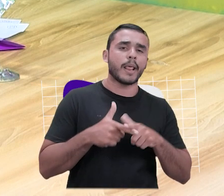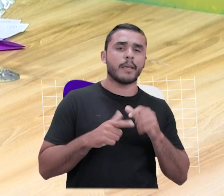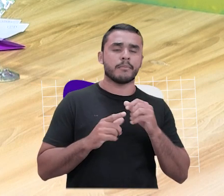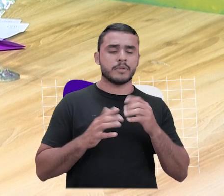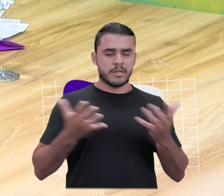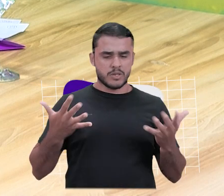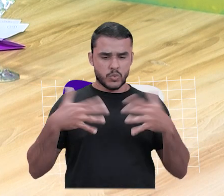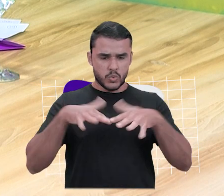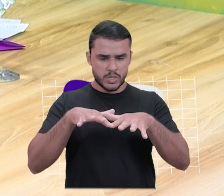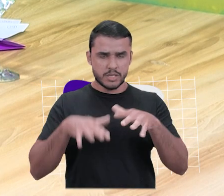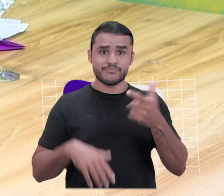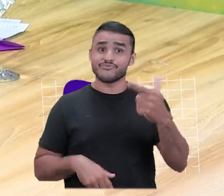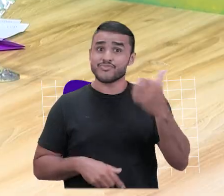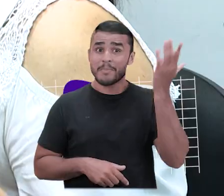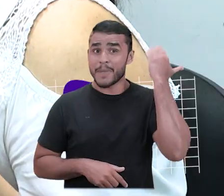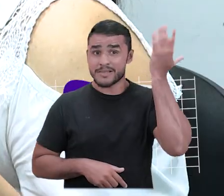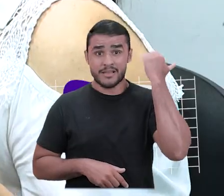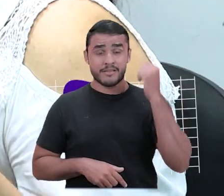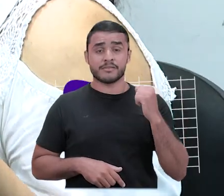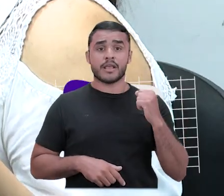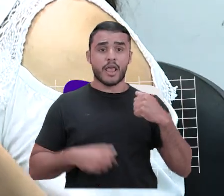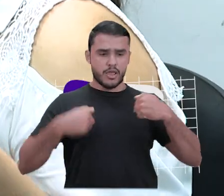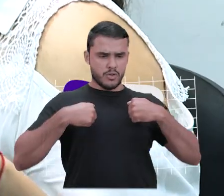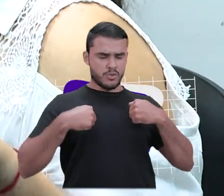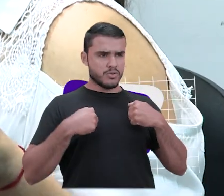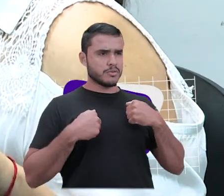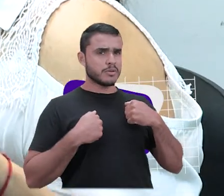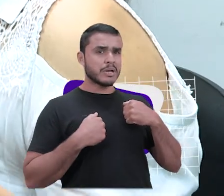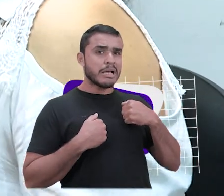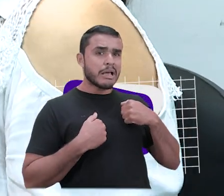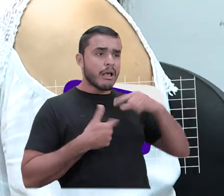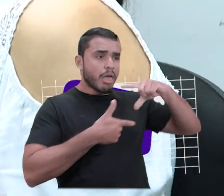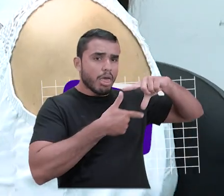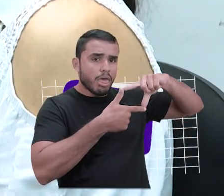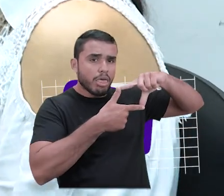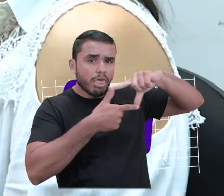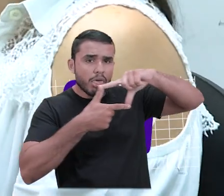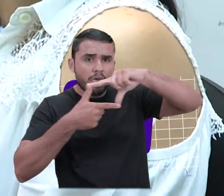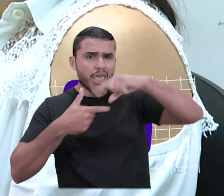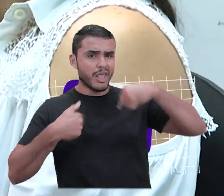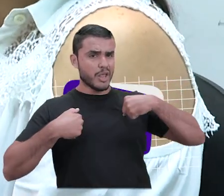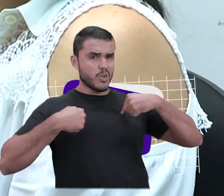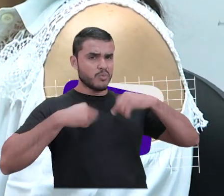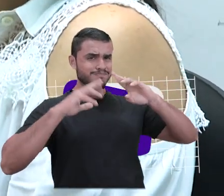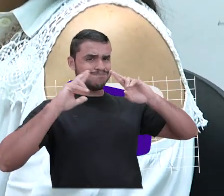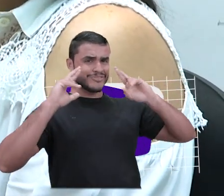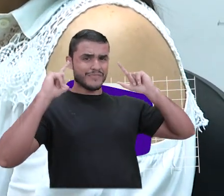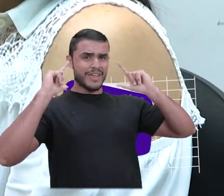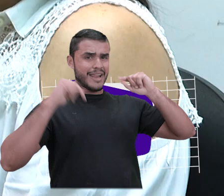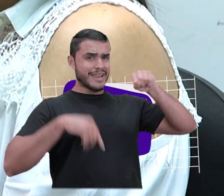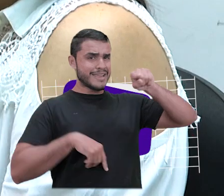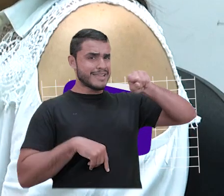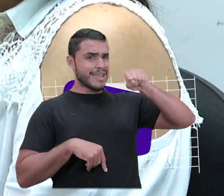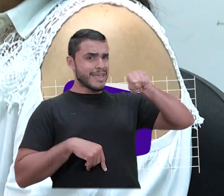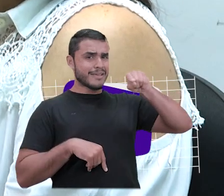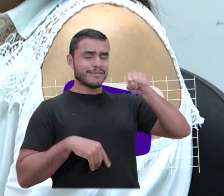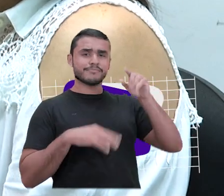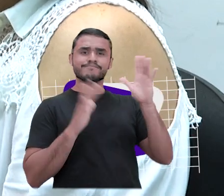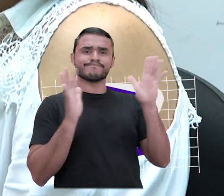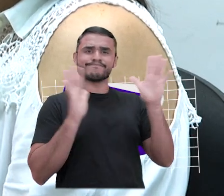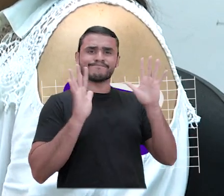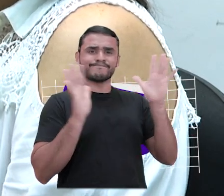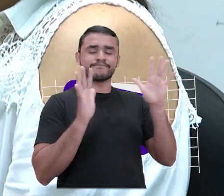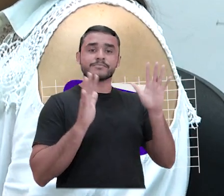um diagnóstico, você... Exato. Ufa, eu sempre tive certo, entendeu? Para mim foi isso, foi alívio. Tem gente que absorve de uma